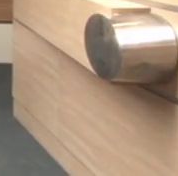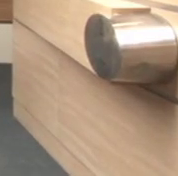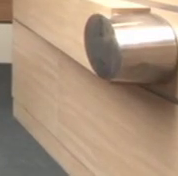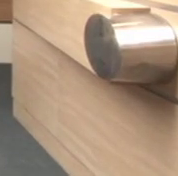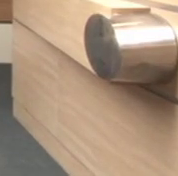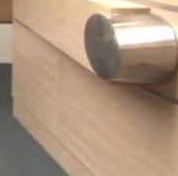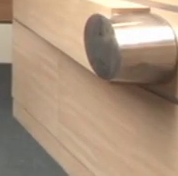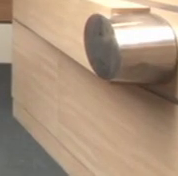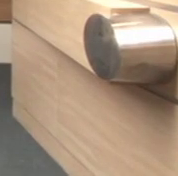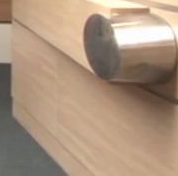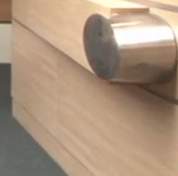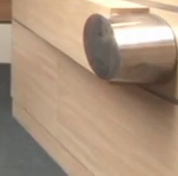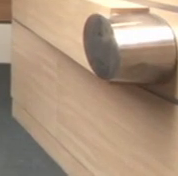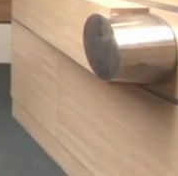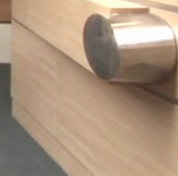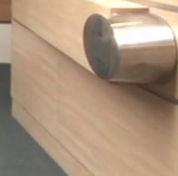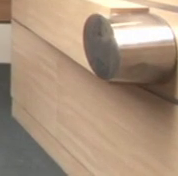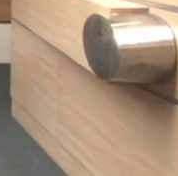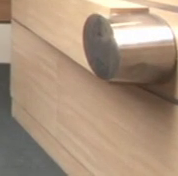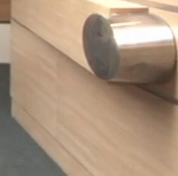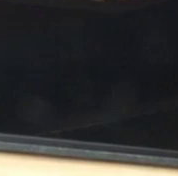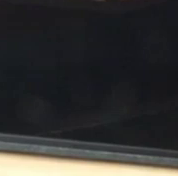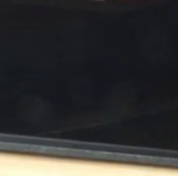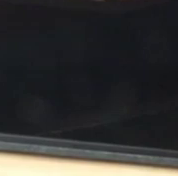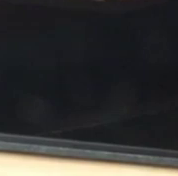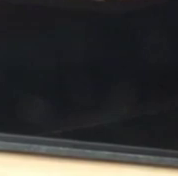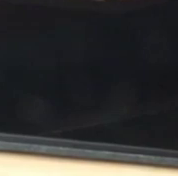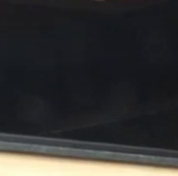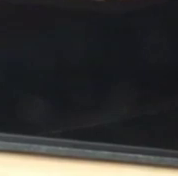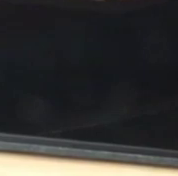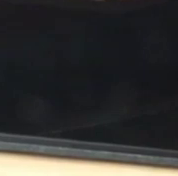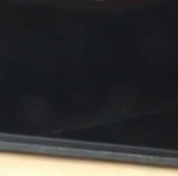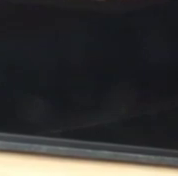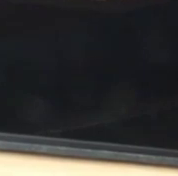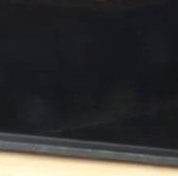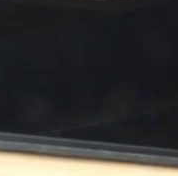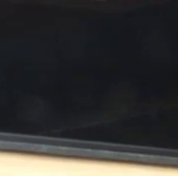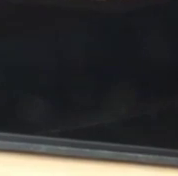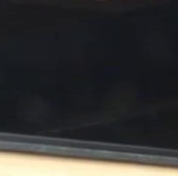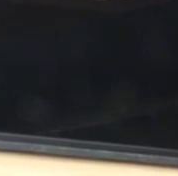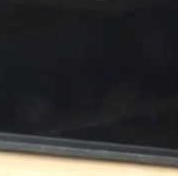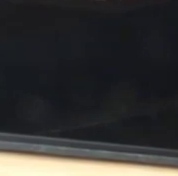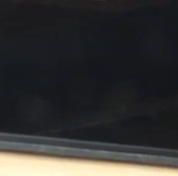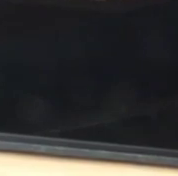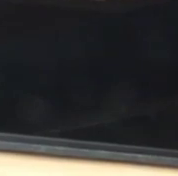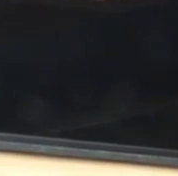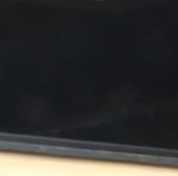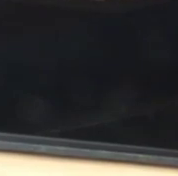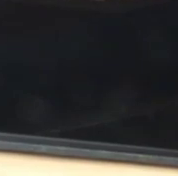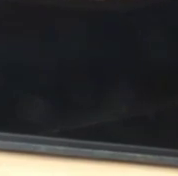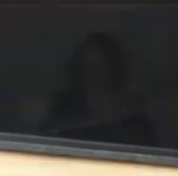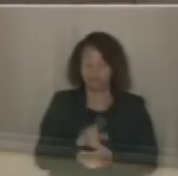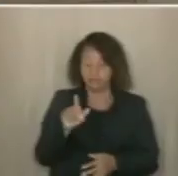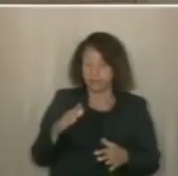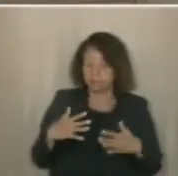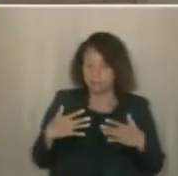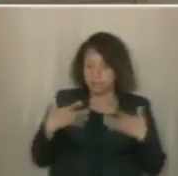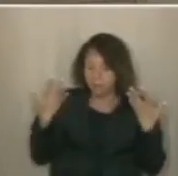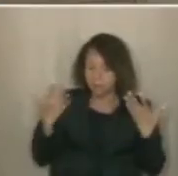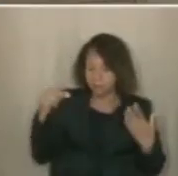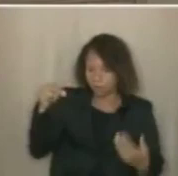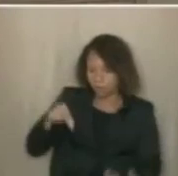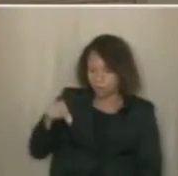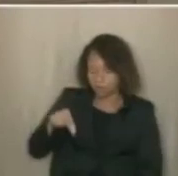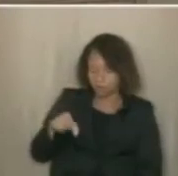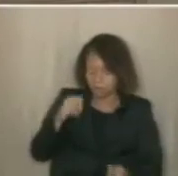festival que será realizado na cidade este mês e fez críticas à curadoria de um prêmio Nacional de Música em pleno